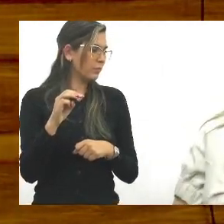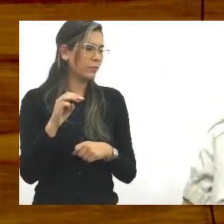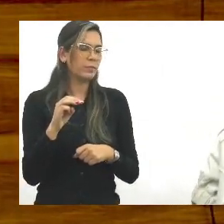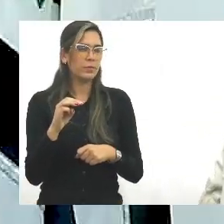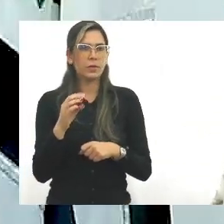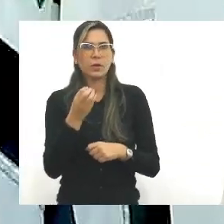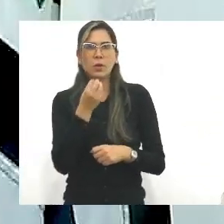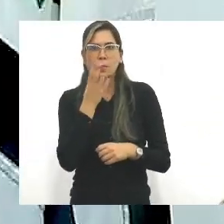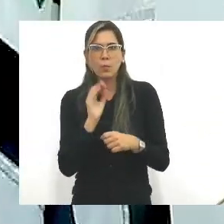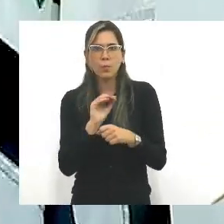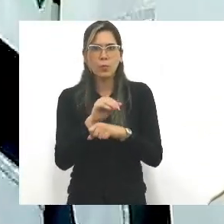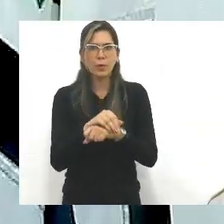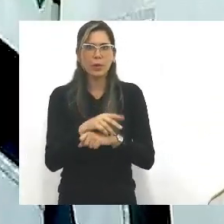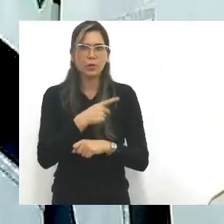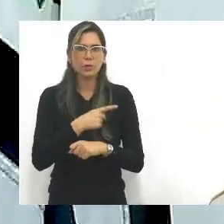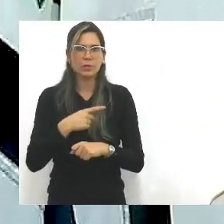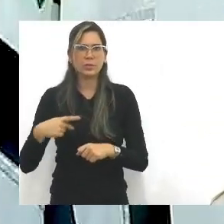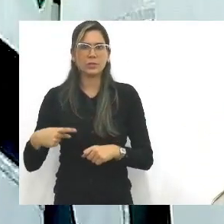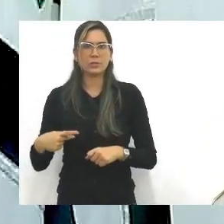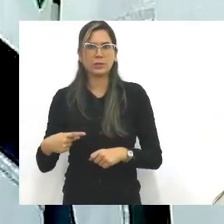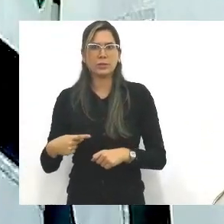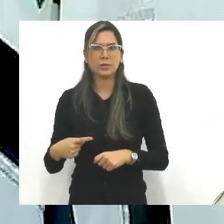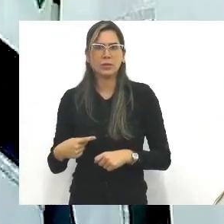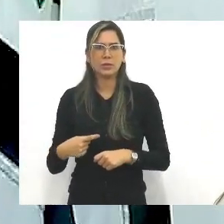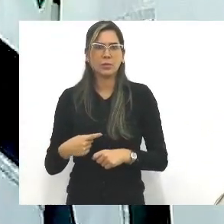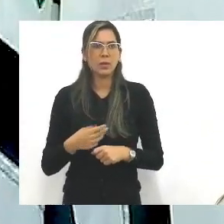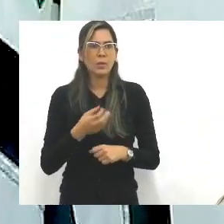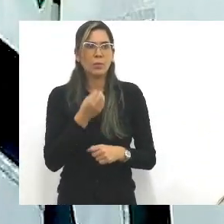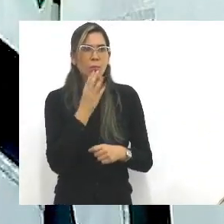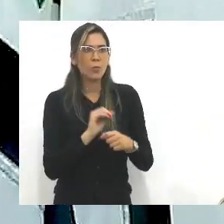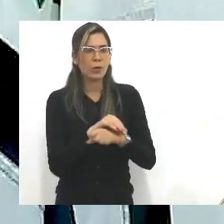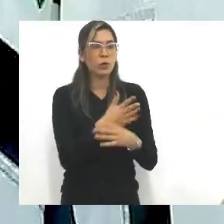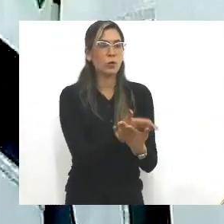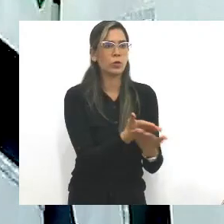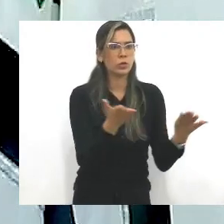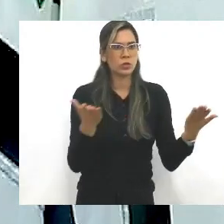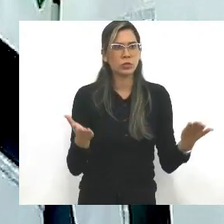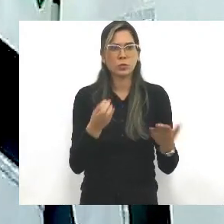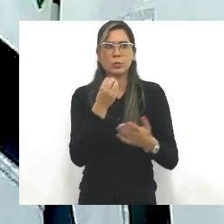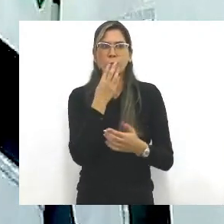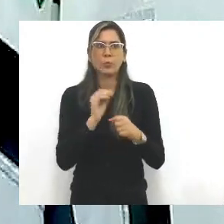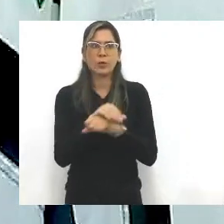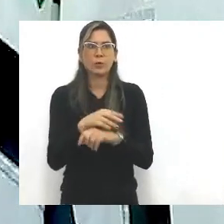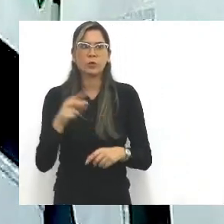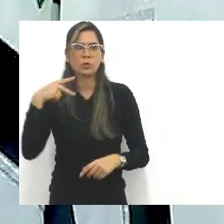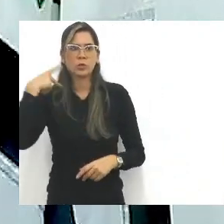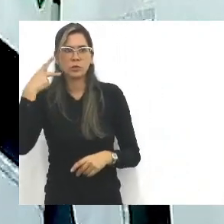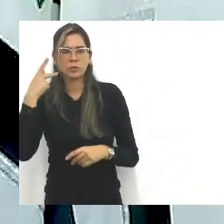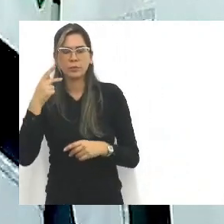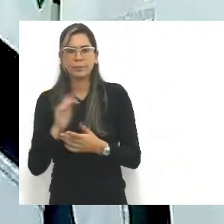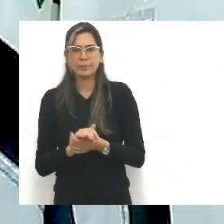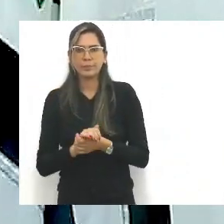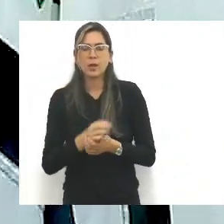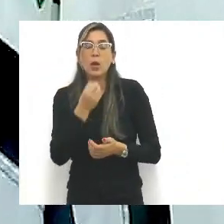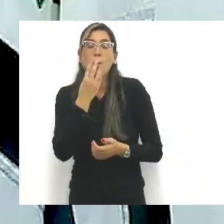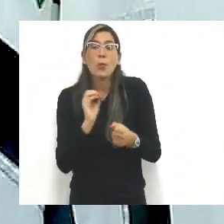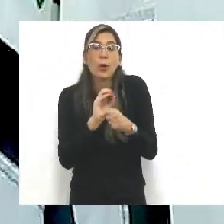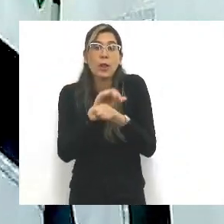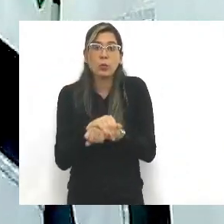Boa noite, senhor presidente. Boa noite à mesa diretora. Boa noite aos nobres vereadores. Senhoras e senhores, muito boa